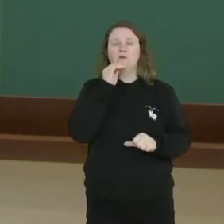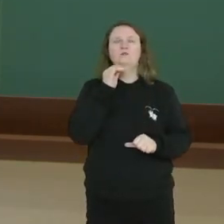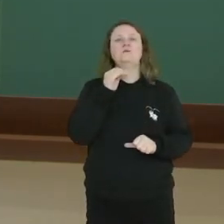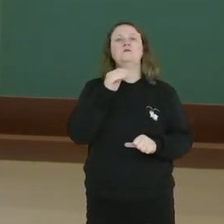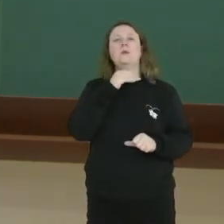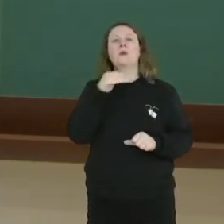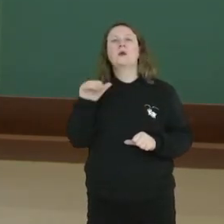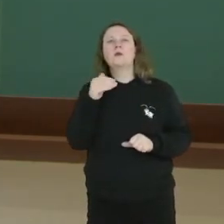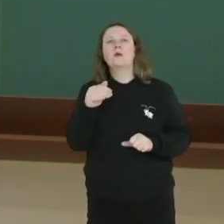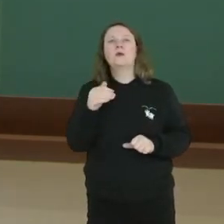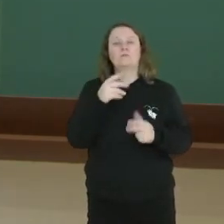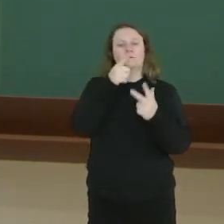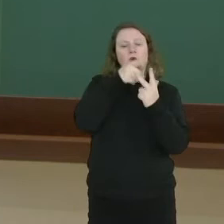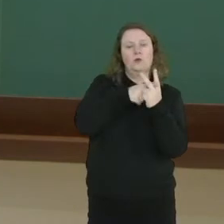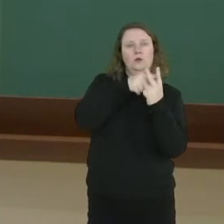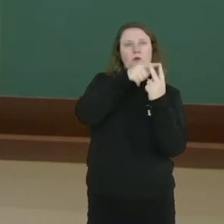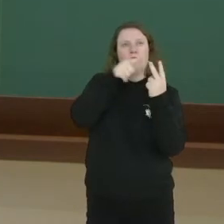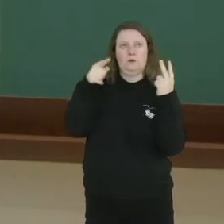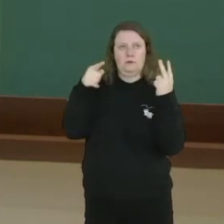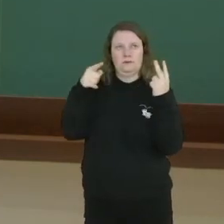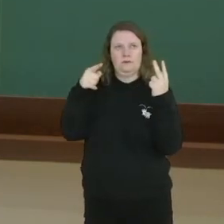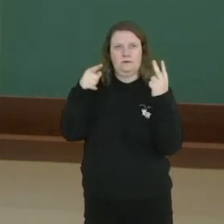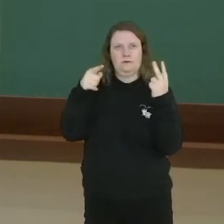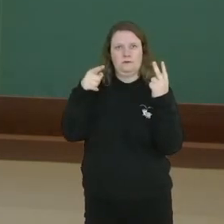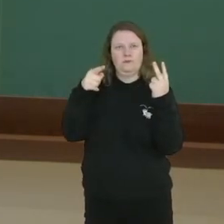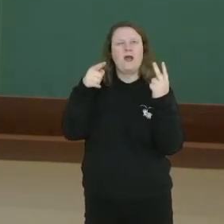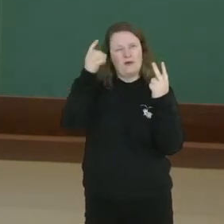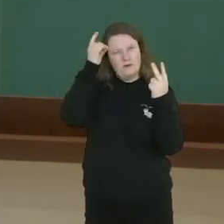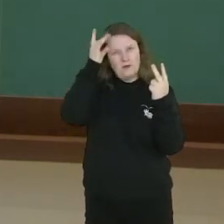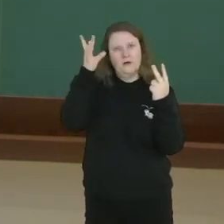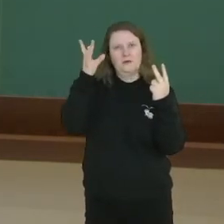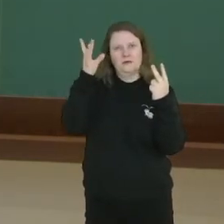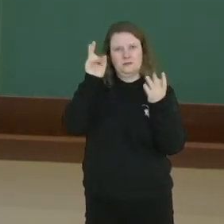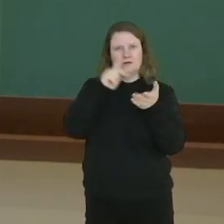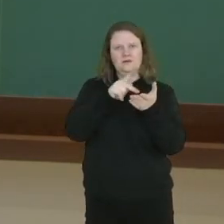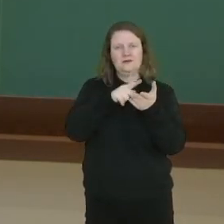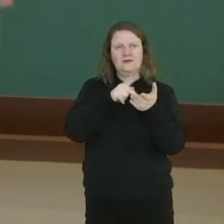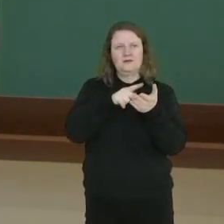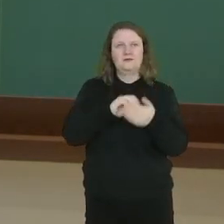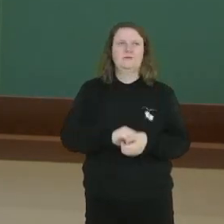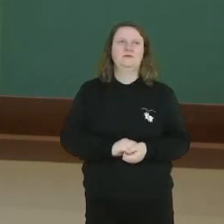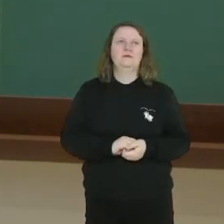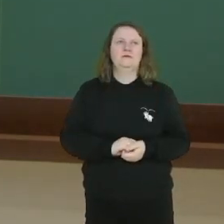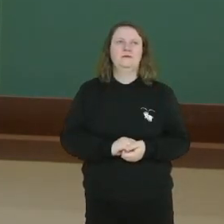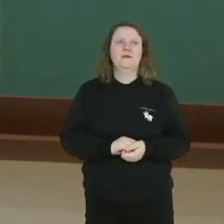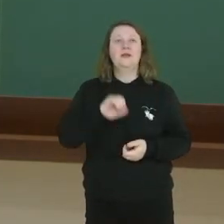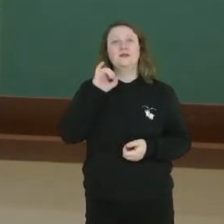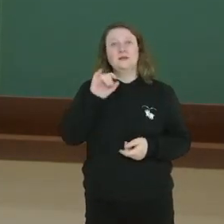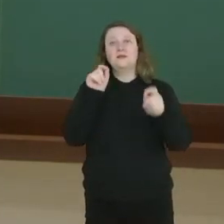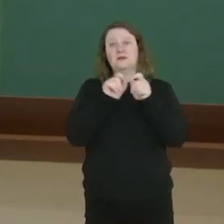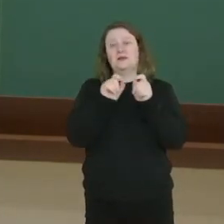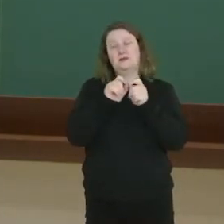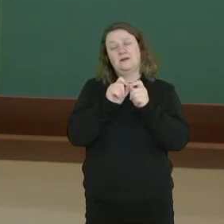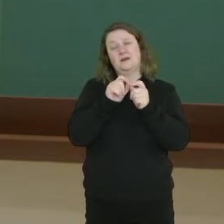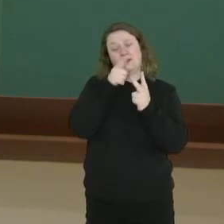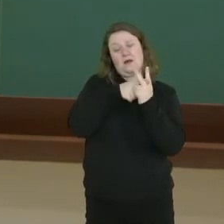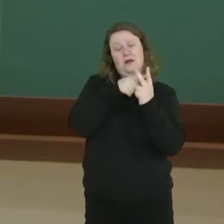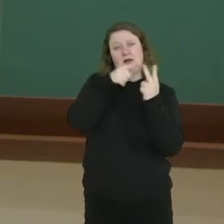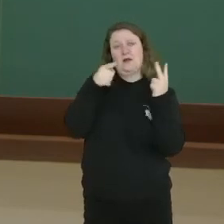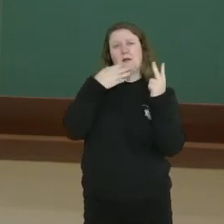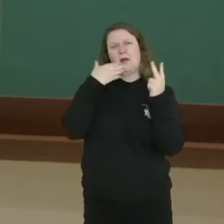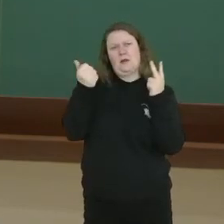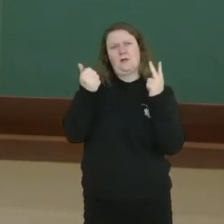fica a raiz quadrada. Fica mais fácil passar a raiz? Então, passa a raiz, amigo, tá bom? Então,